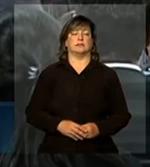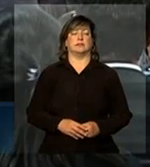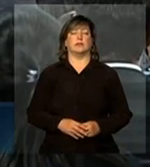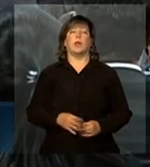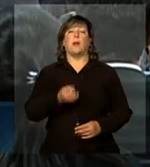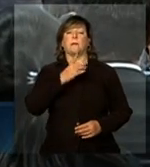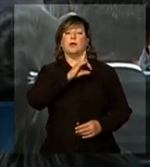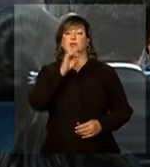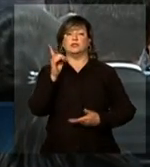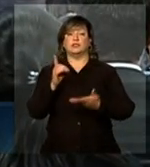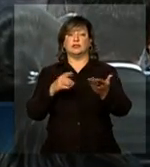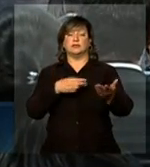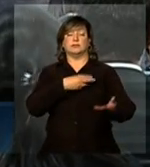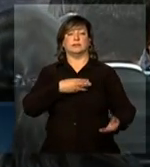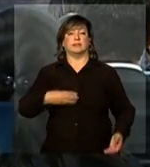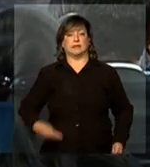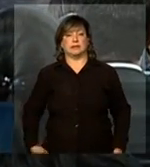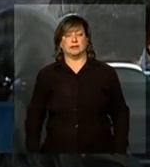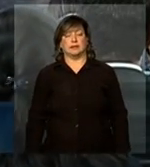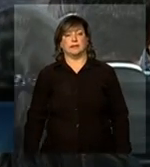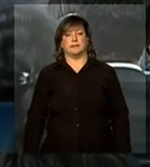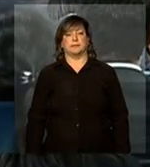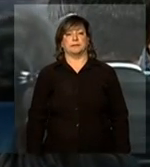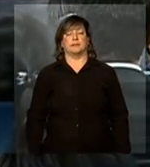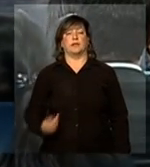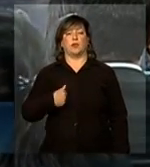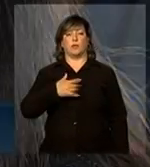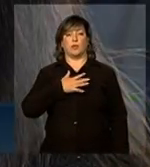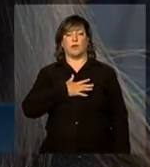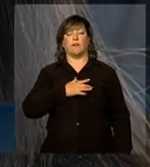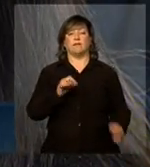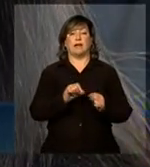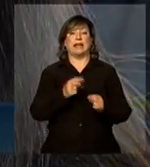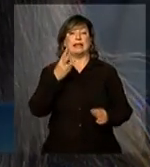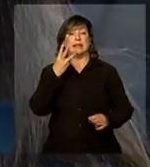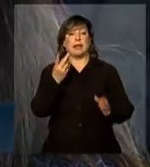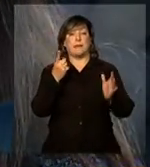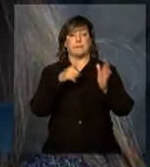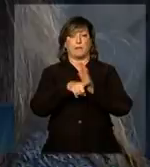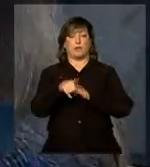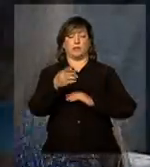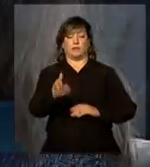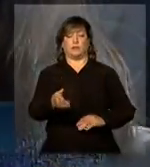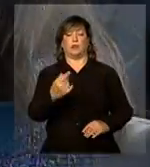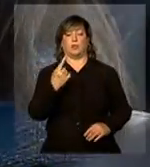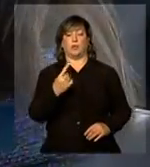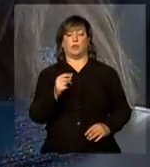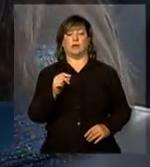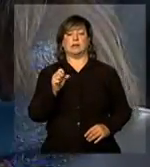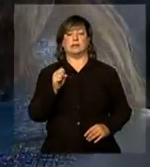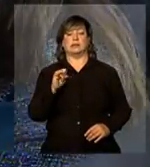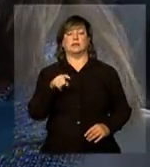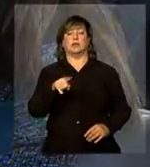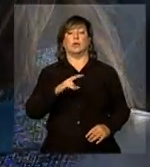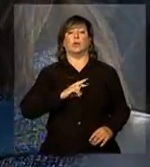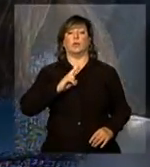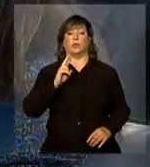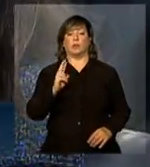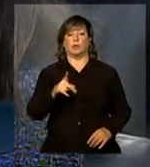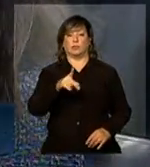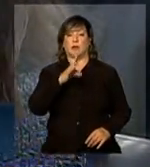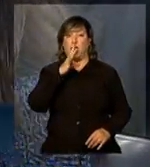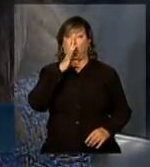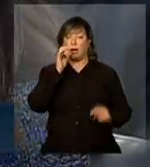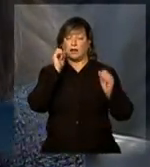Bom dia, ministro. Eu gostaria de fazer três perguntas para o senhor. Uma, se o resultado surpreendeu, se o senhor